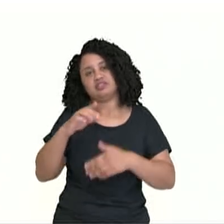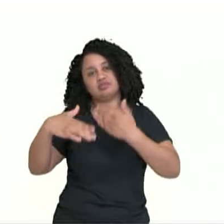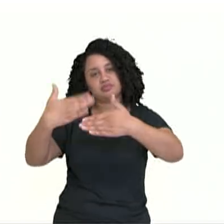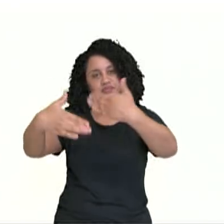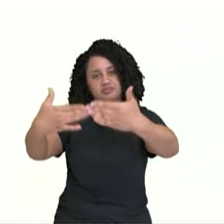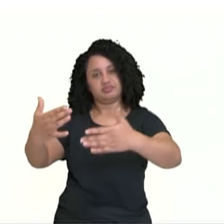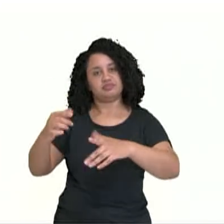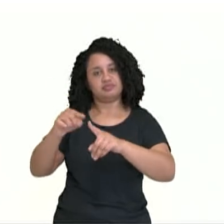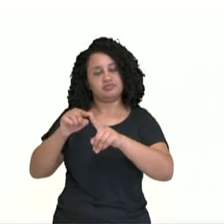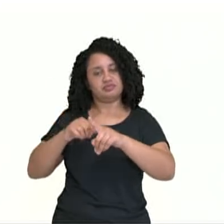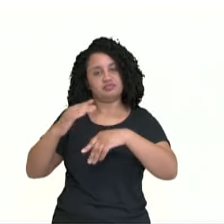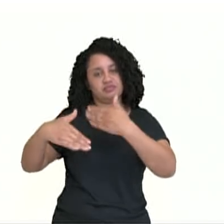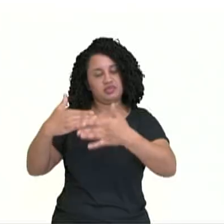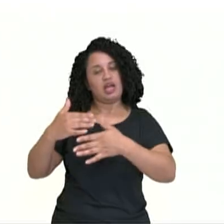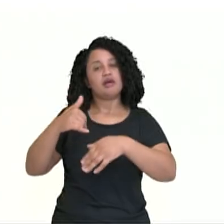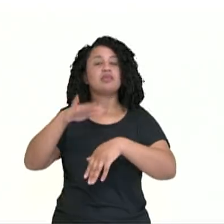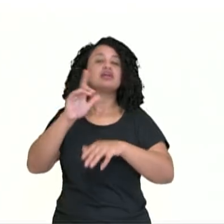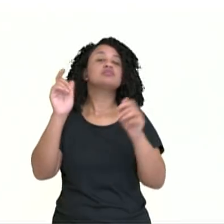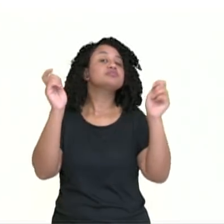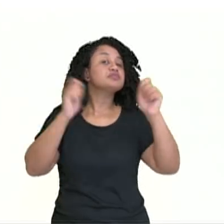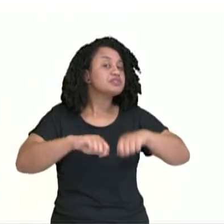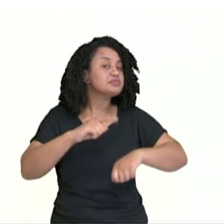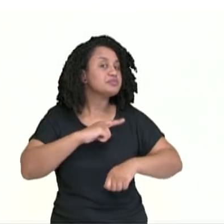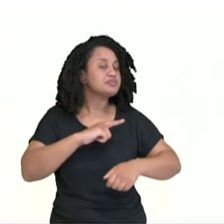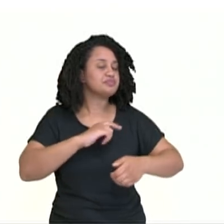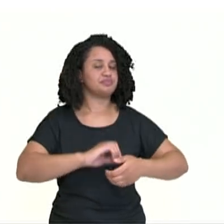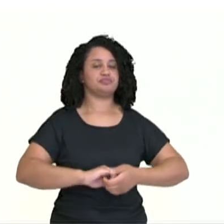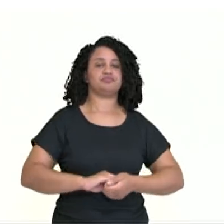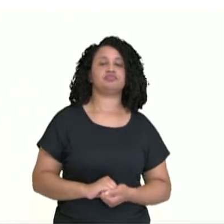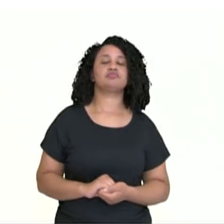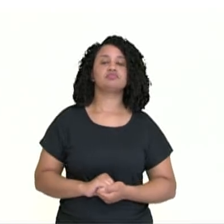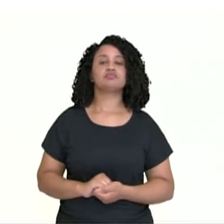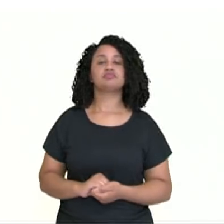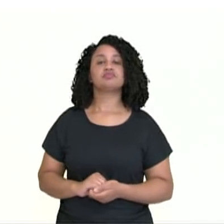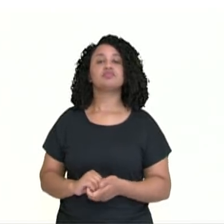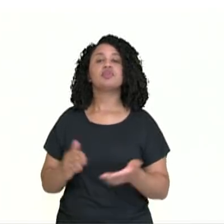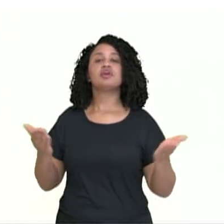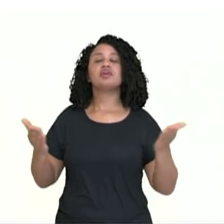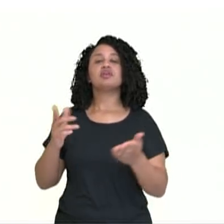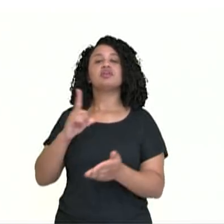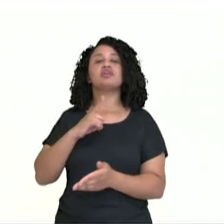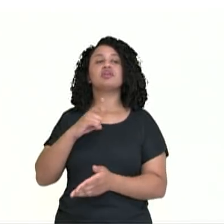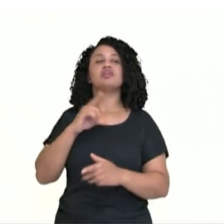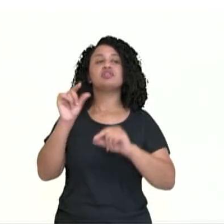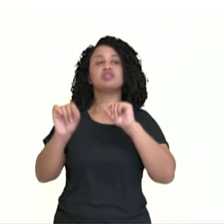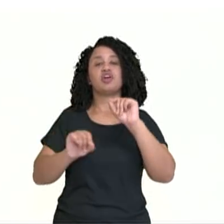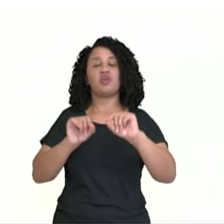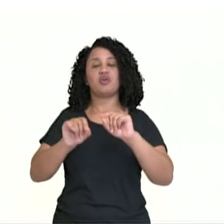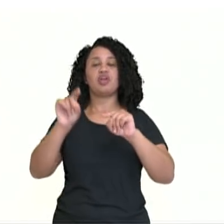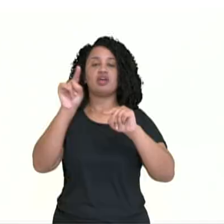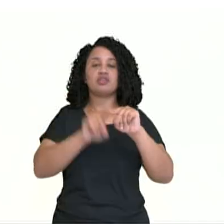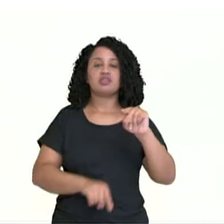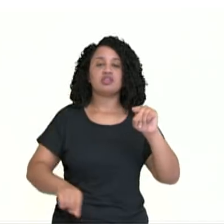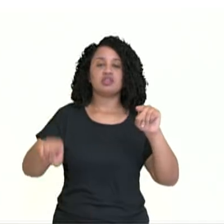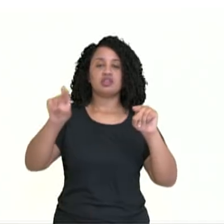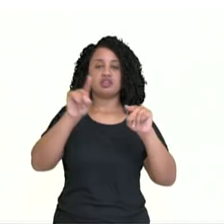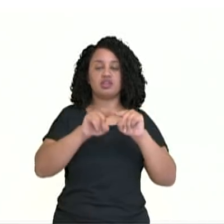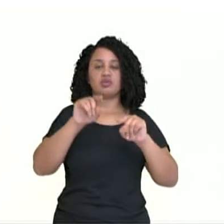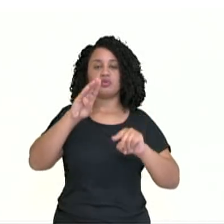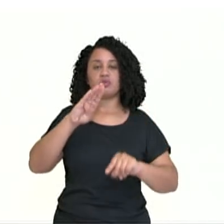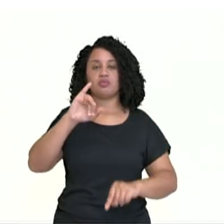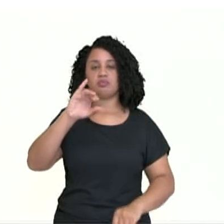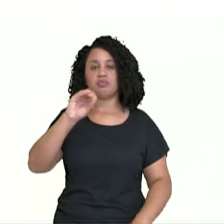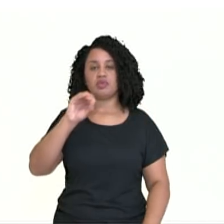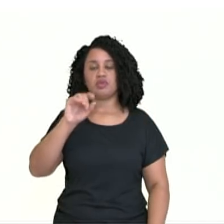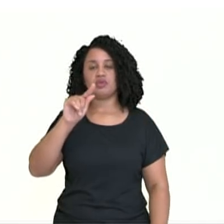número de possibilidades, tá bem? E agora a gente tem aqui o que nós chamamos de ciclo biogeoquímico do carbono.